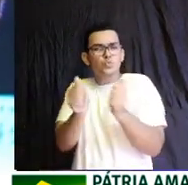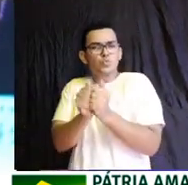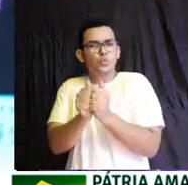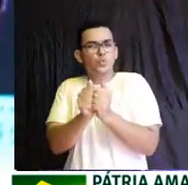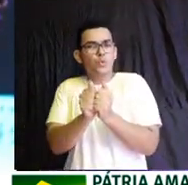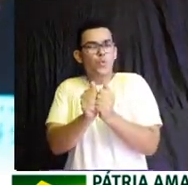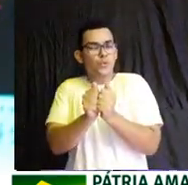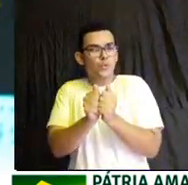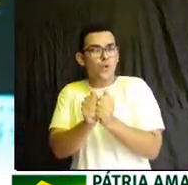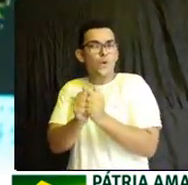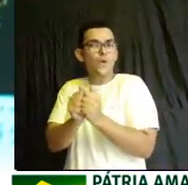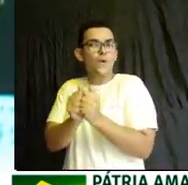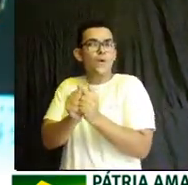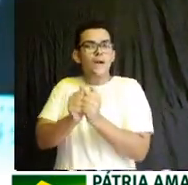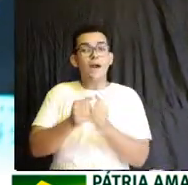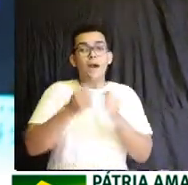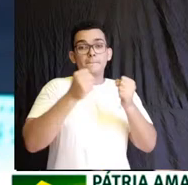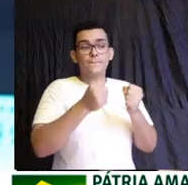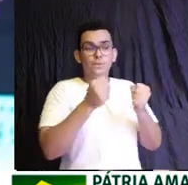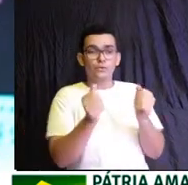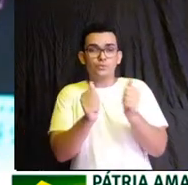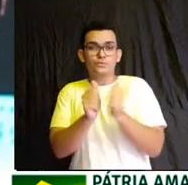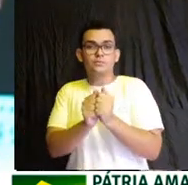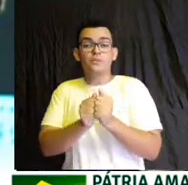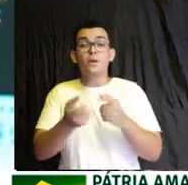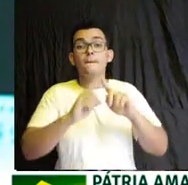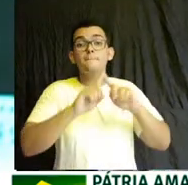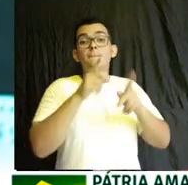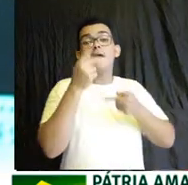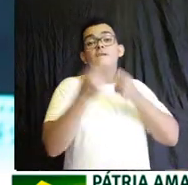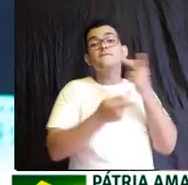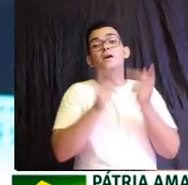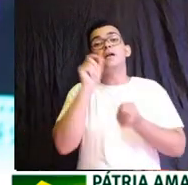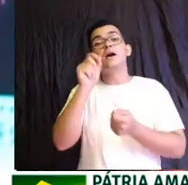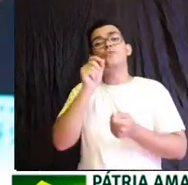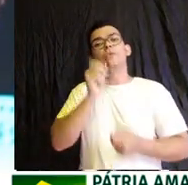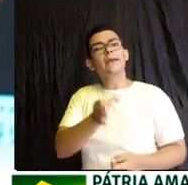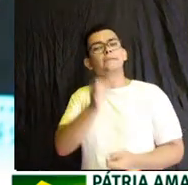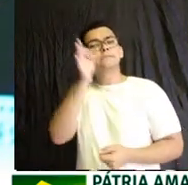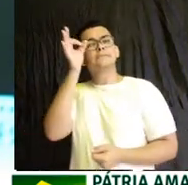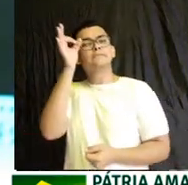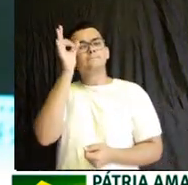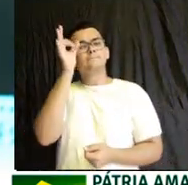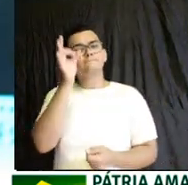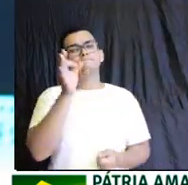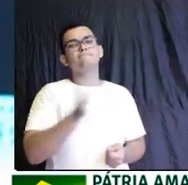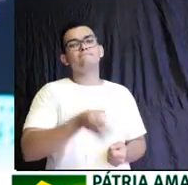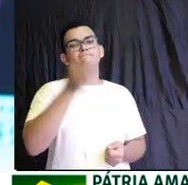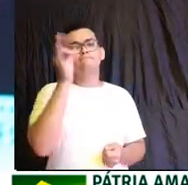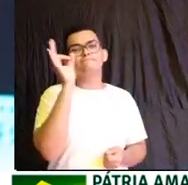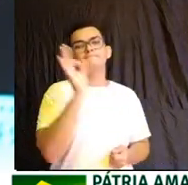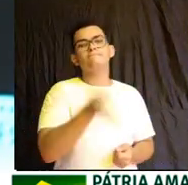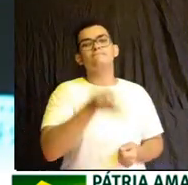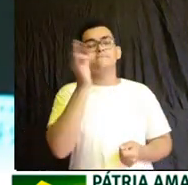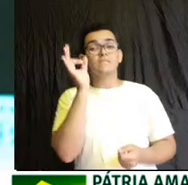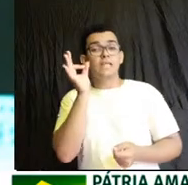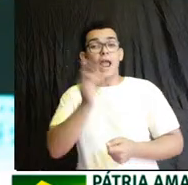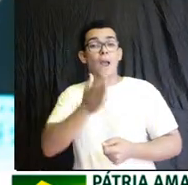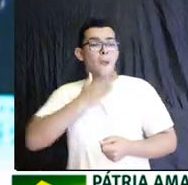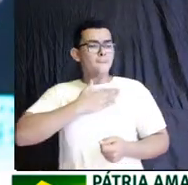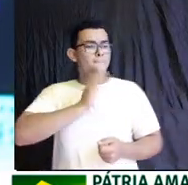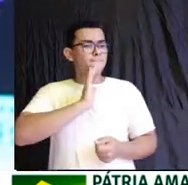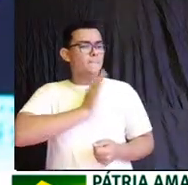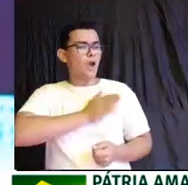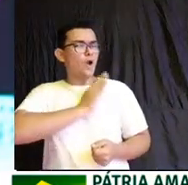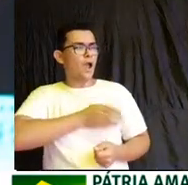que você chegar. E de uma coisa fique certa, amor. A porta vai estar sempre aberta,